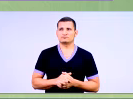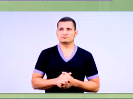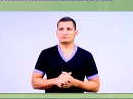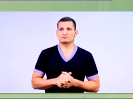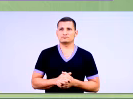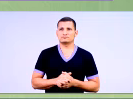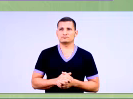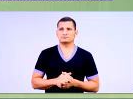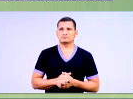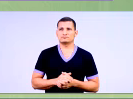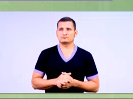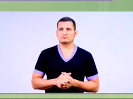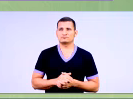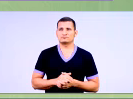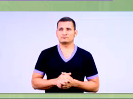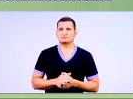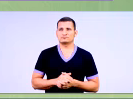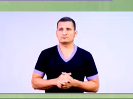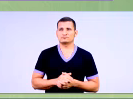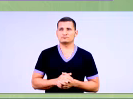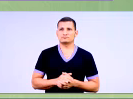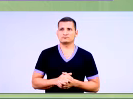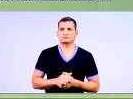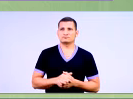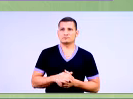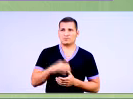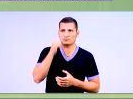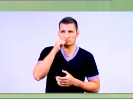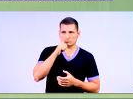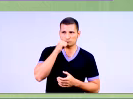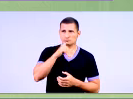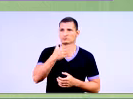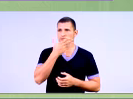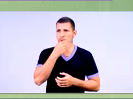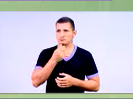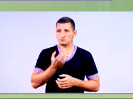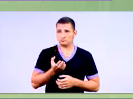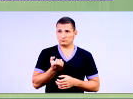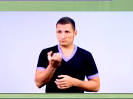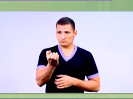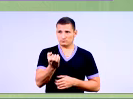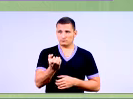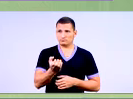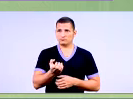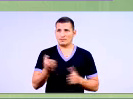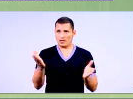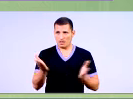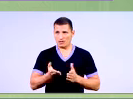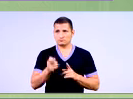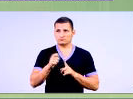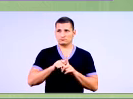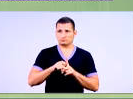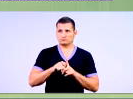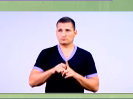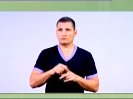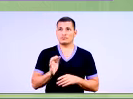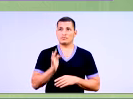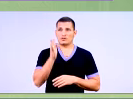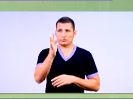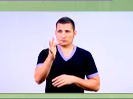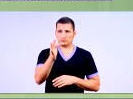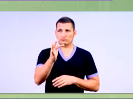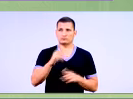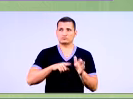querendo dizer? A Magali e o Marcos viajarão este mês? Pergunta no futuro.